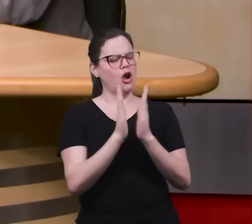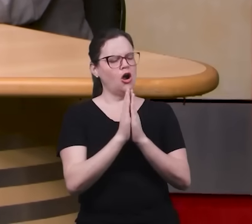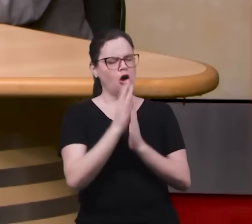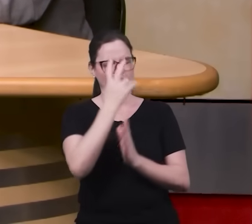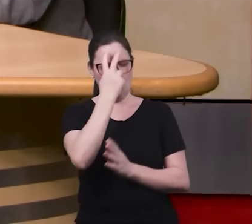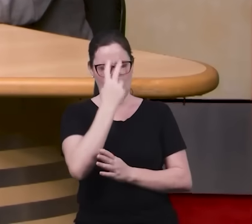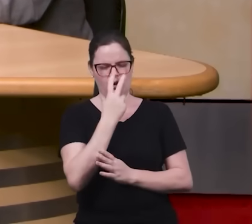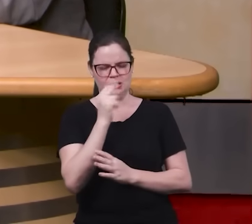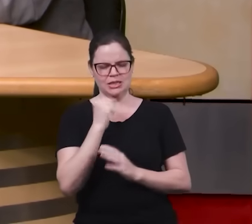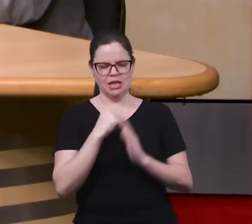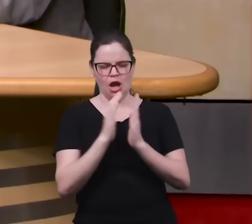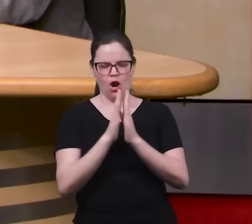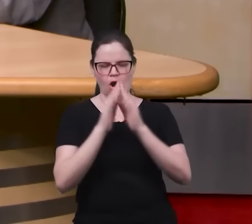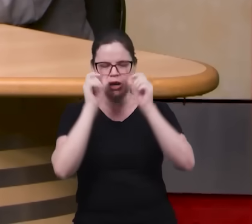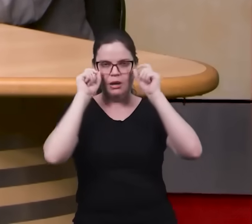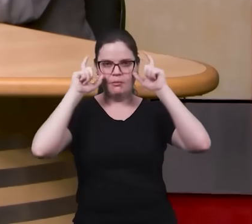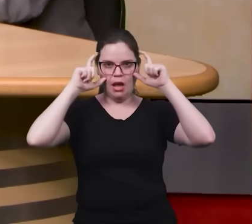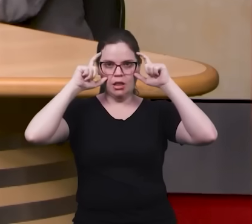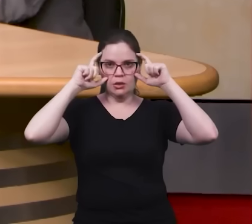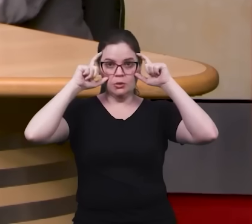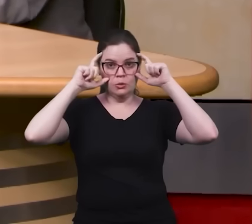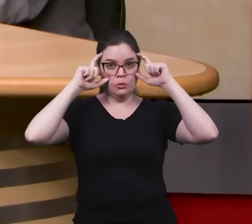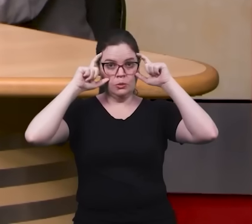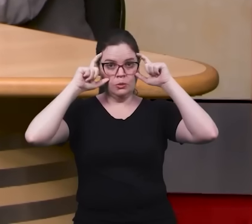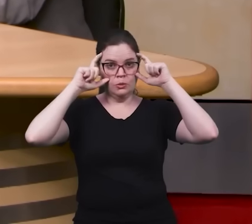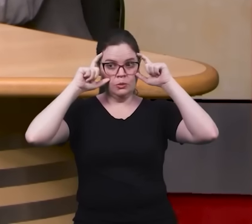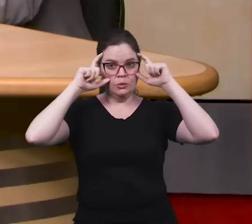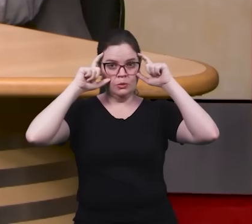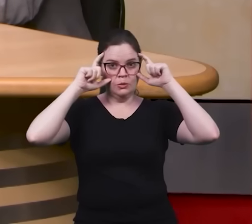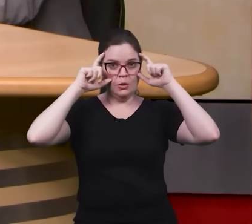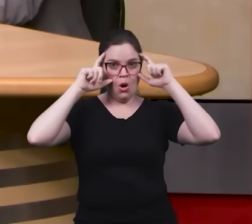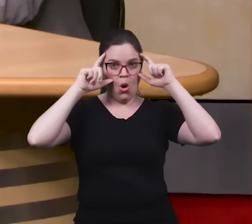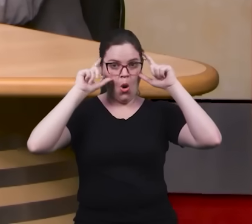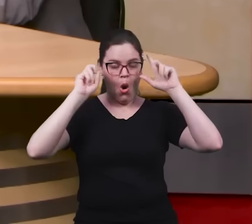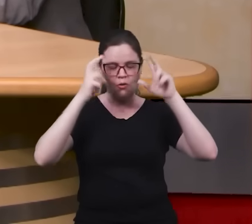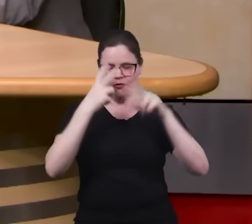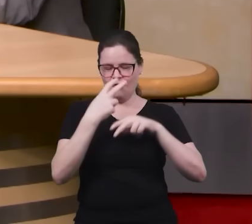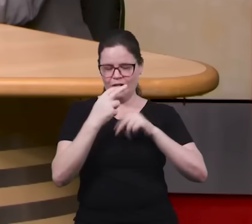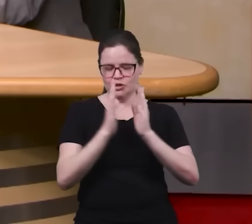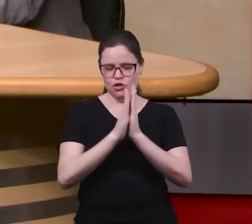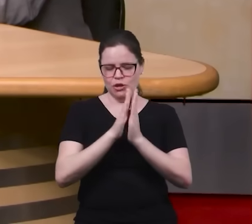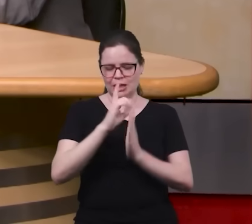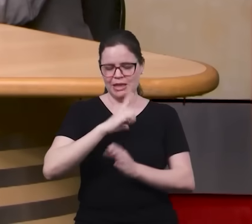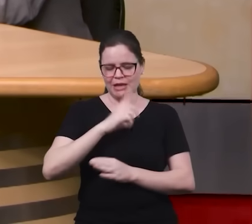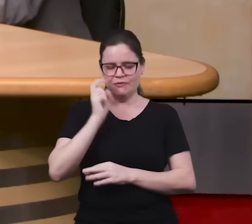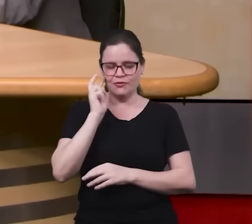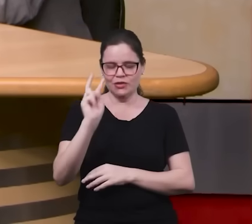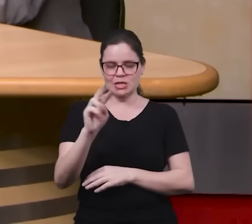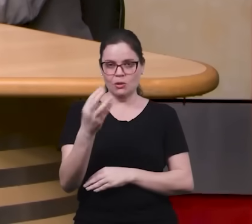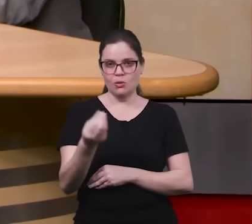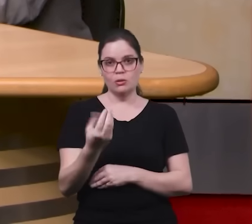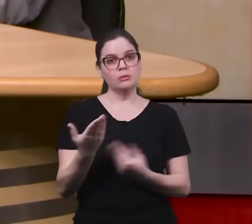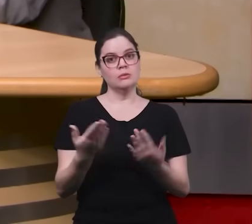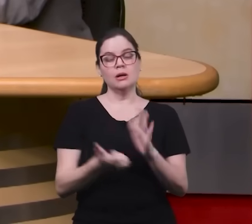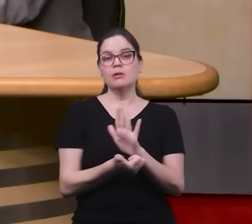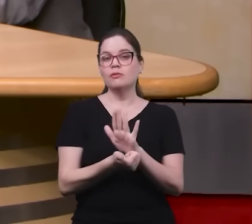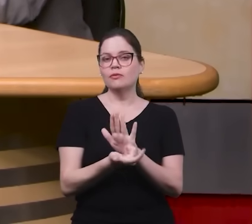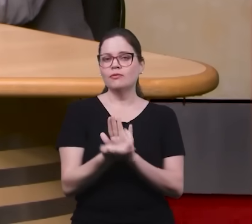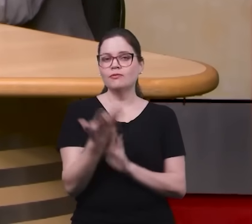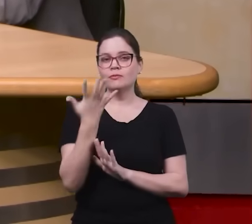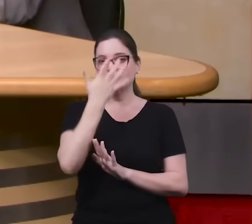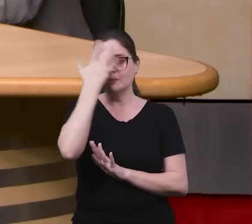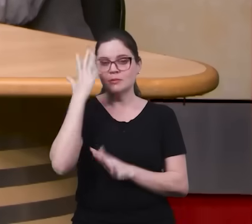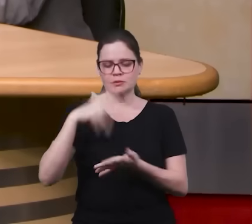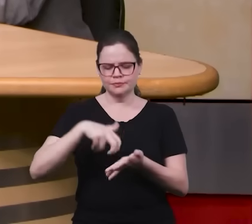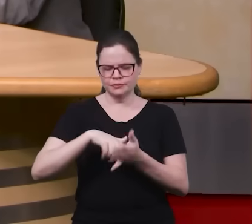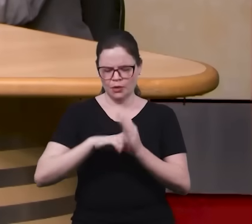você tem uma visão, você está orando de olho aberto? Você está orando, você está lá, faz um... Quantas vezes começa uma reunião, todo